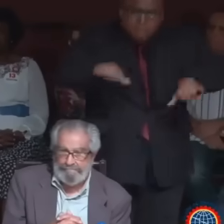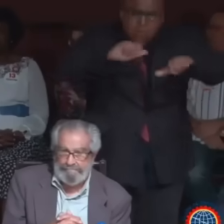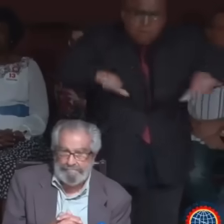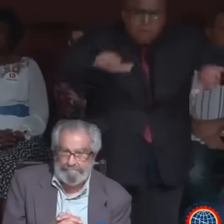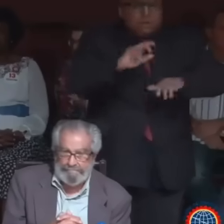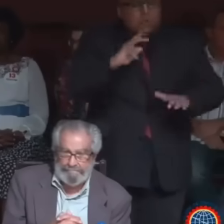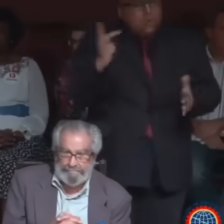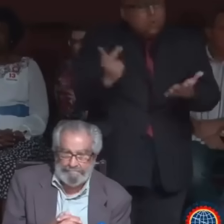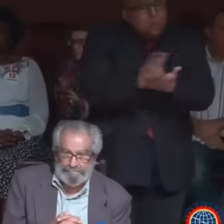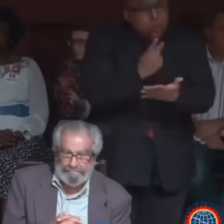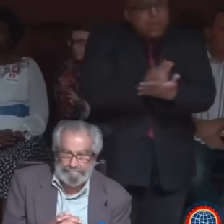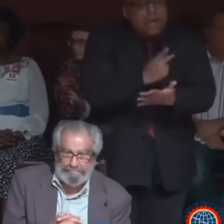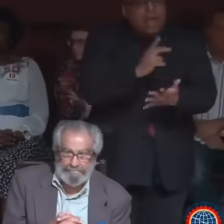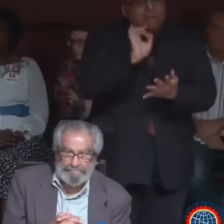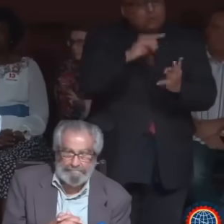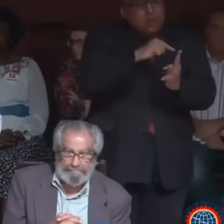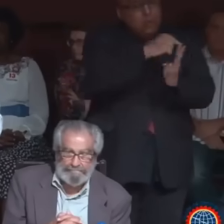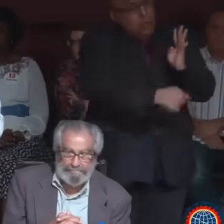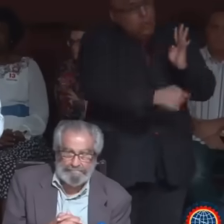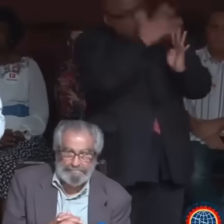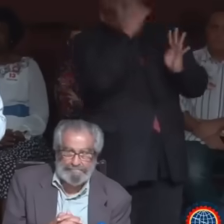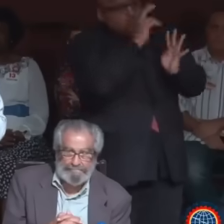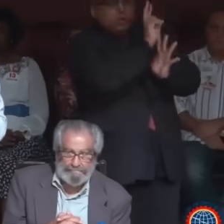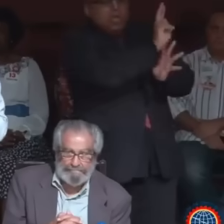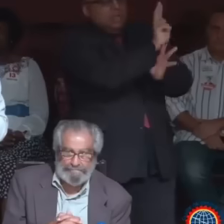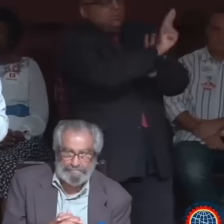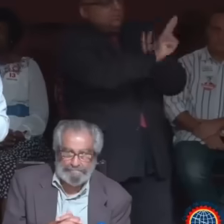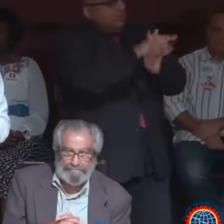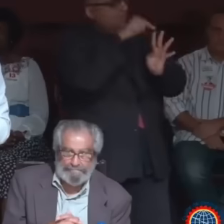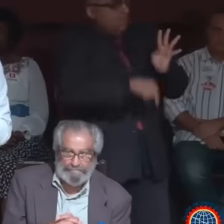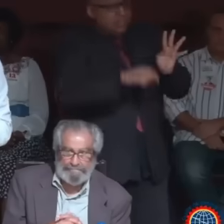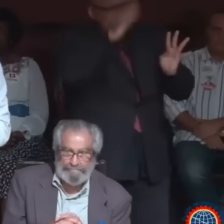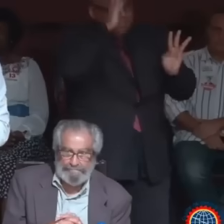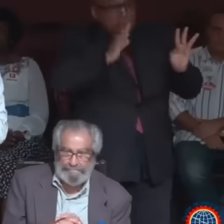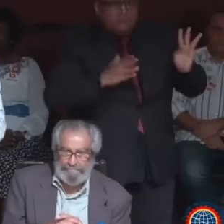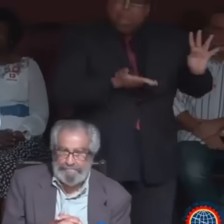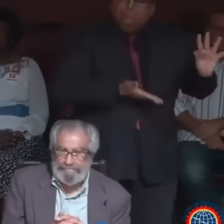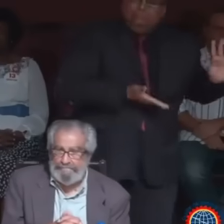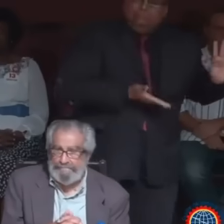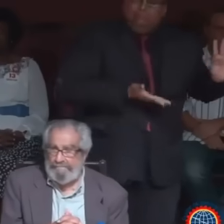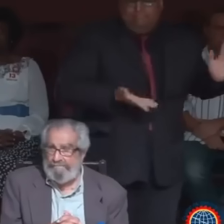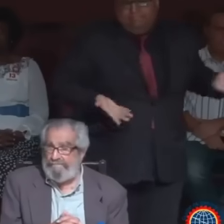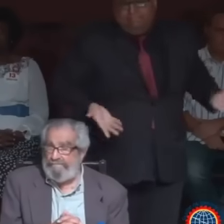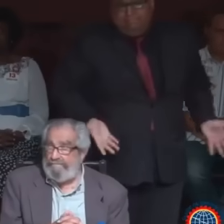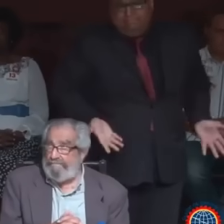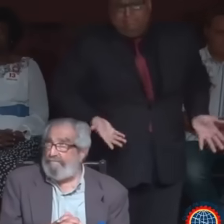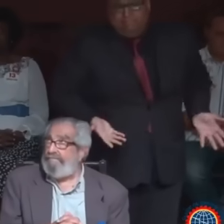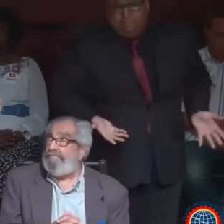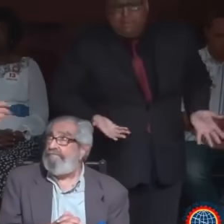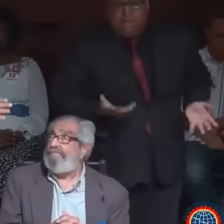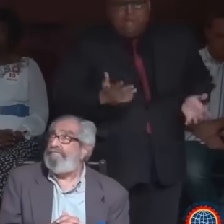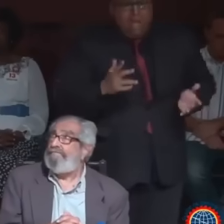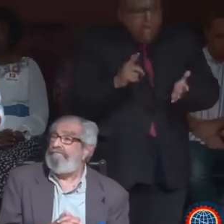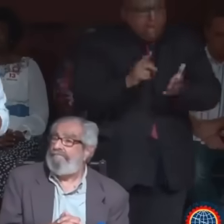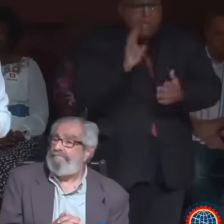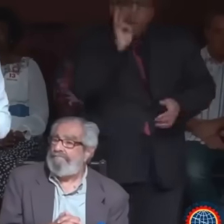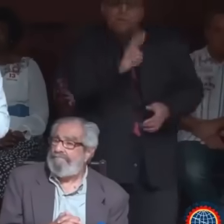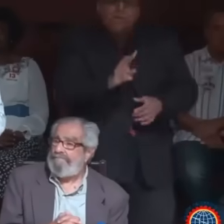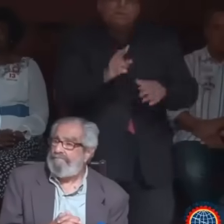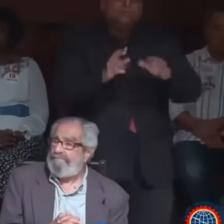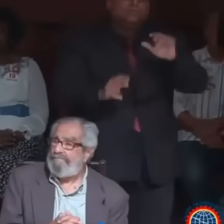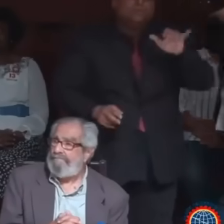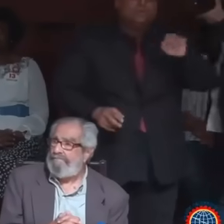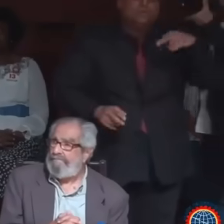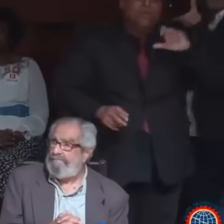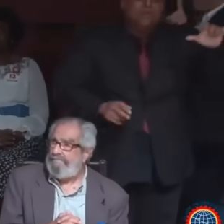tudo tão concentrado na mão de tão pouca gente como é no Brasil. E aí, vou lá no Jornal Nacional, que eu